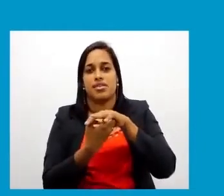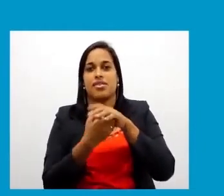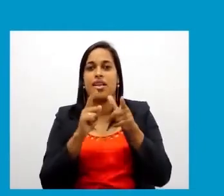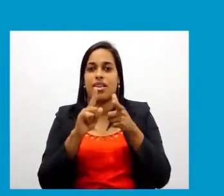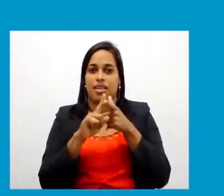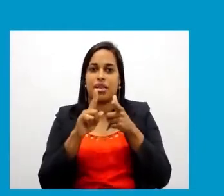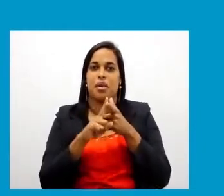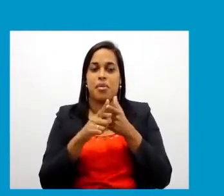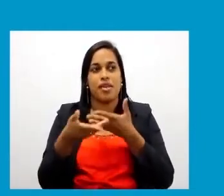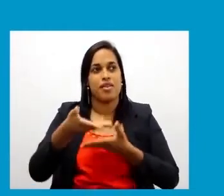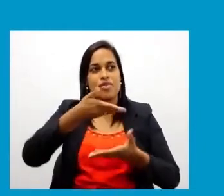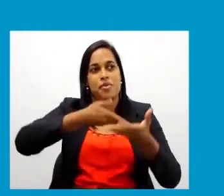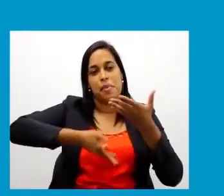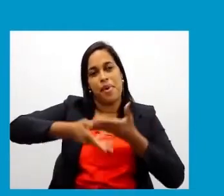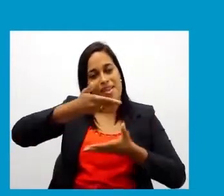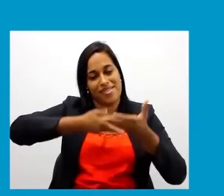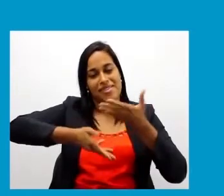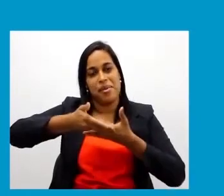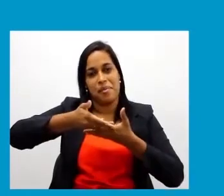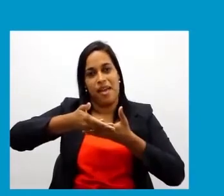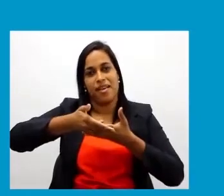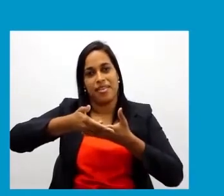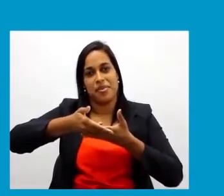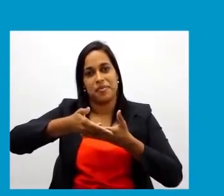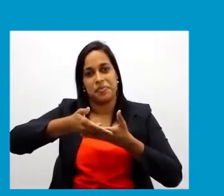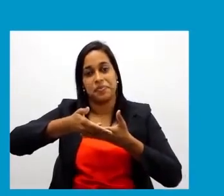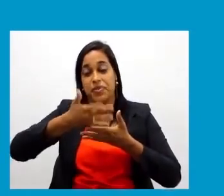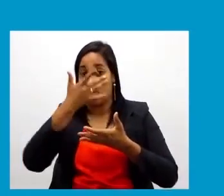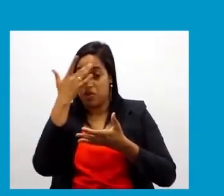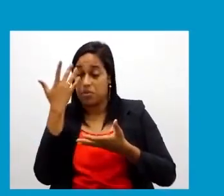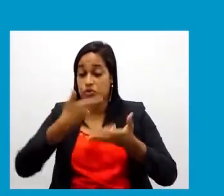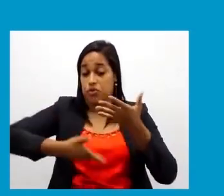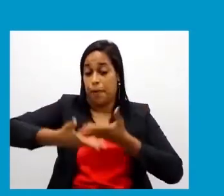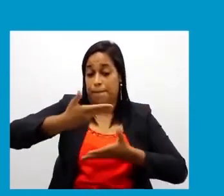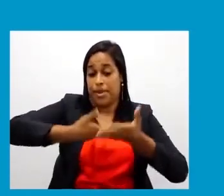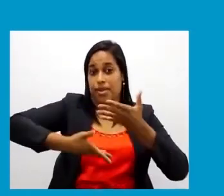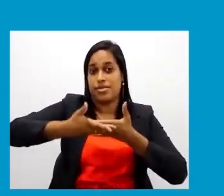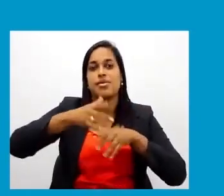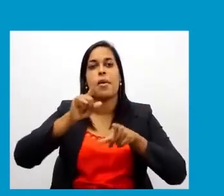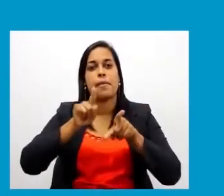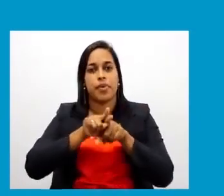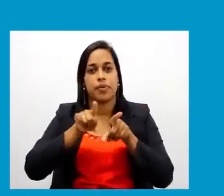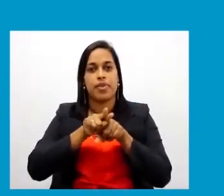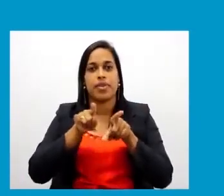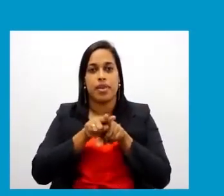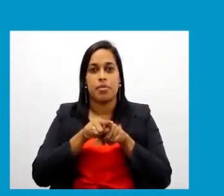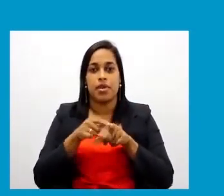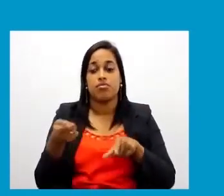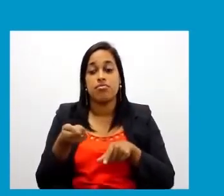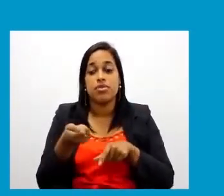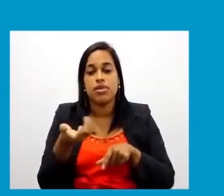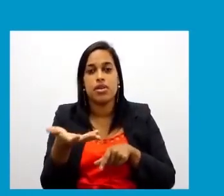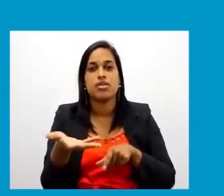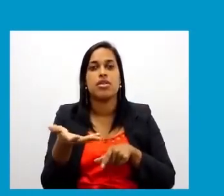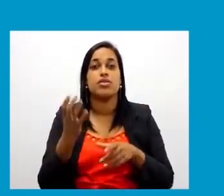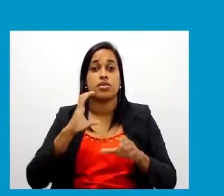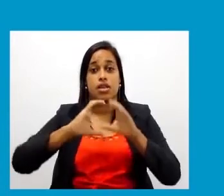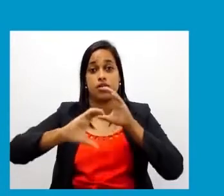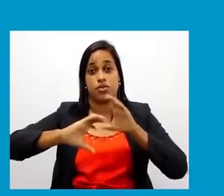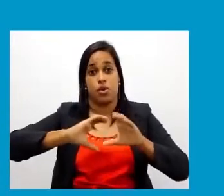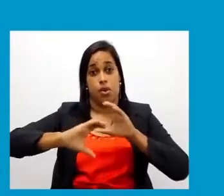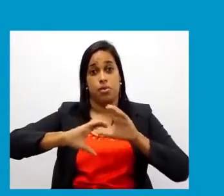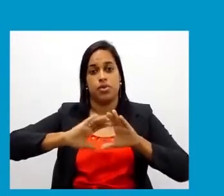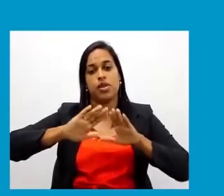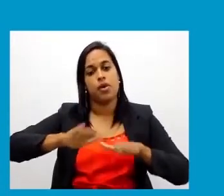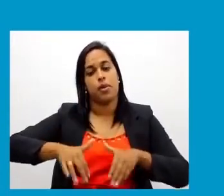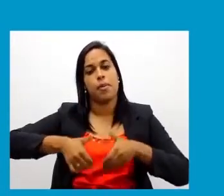modo deixo elas participarem do processo. Quando as pessoas participam mais dos processos, quando elas se